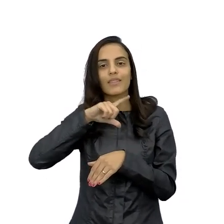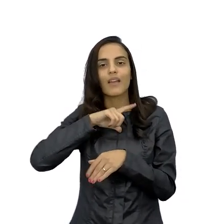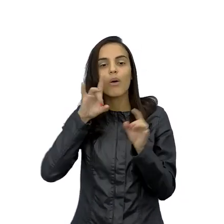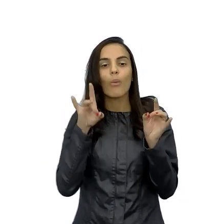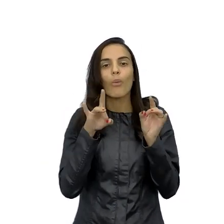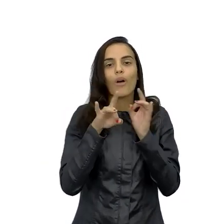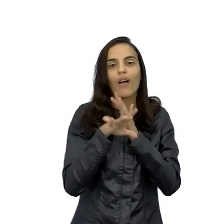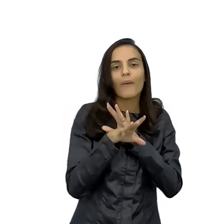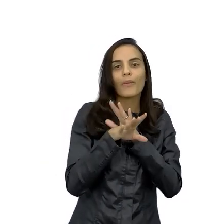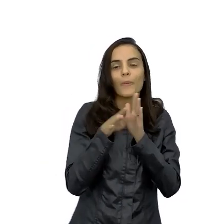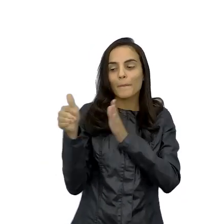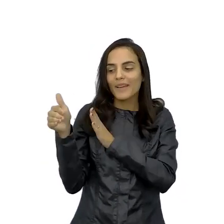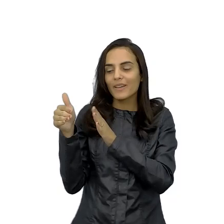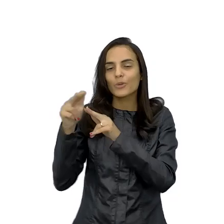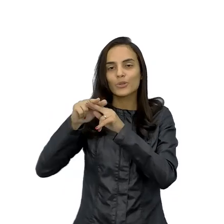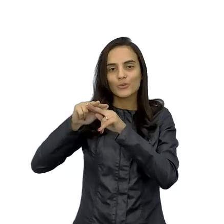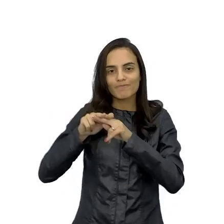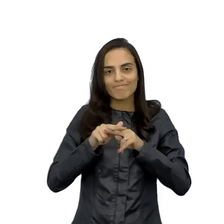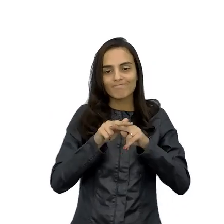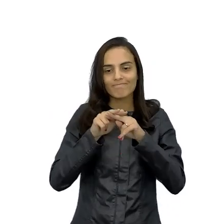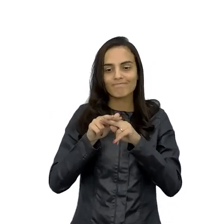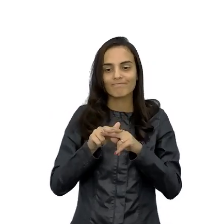desse período de retomada.